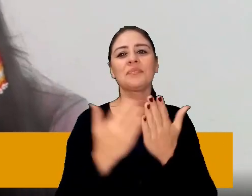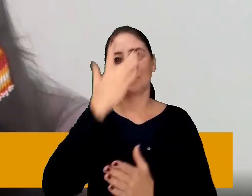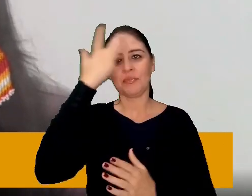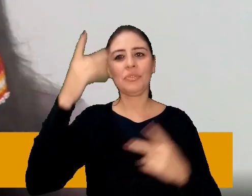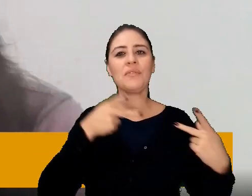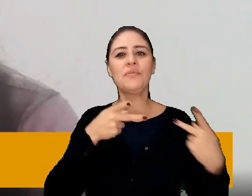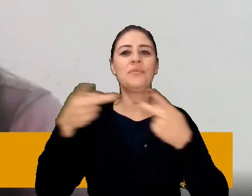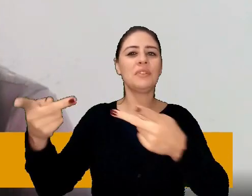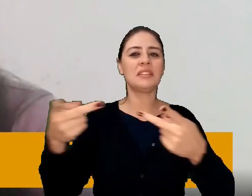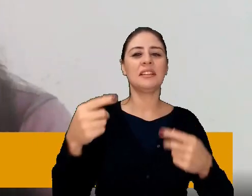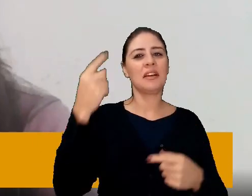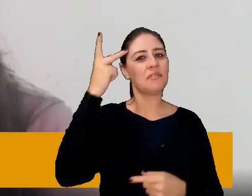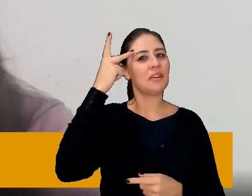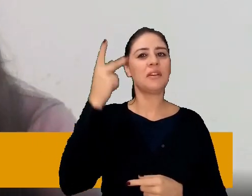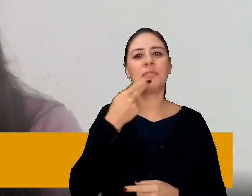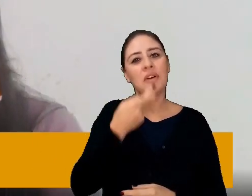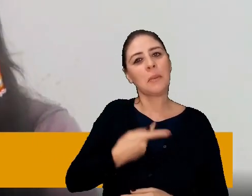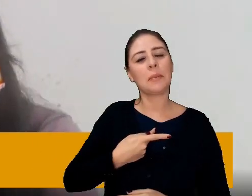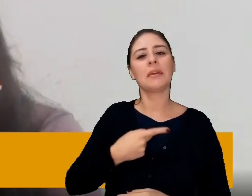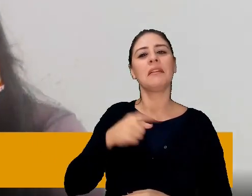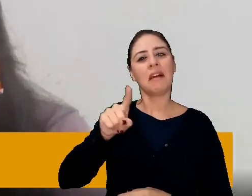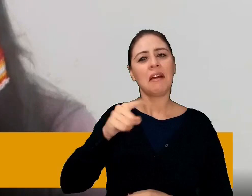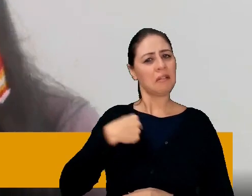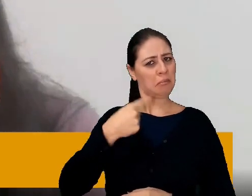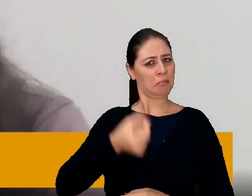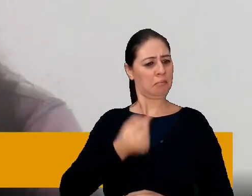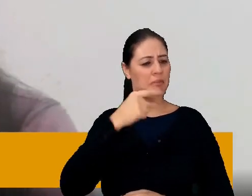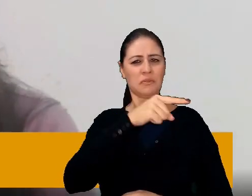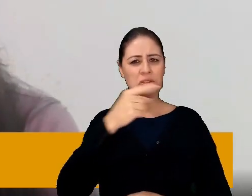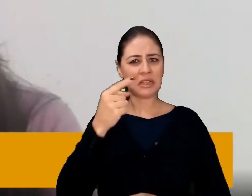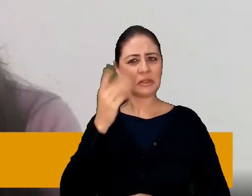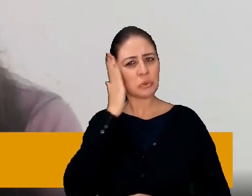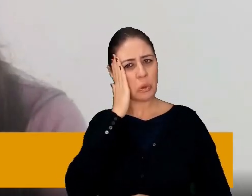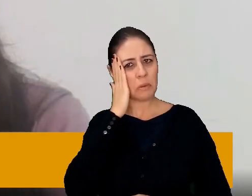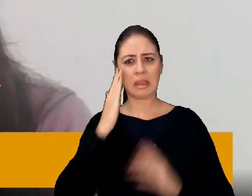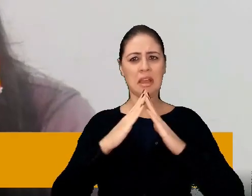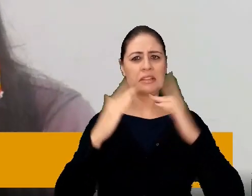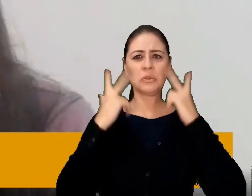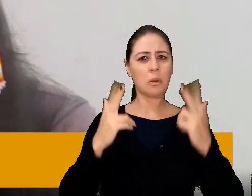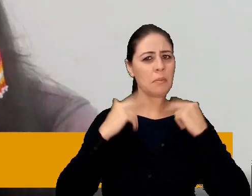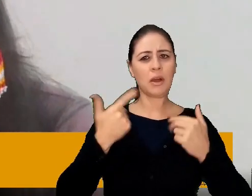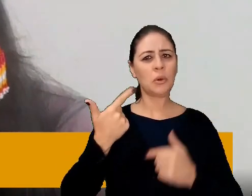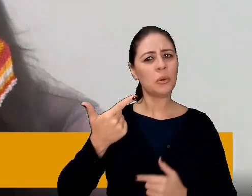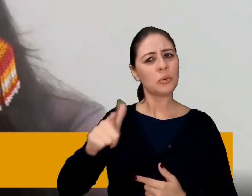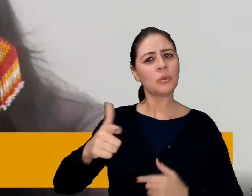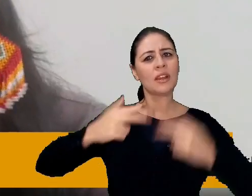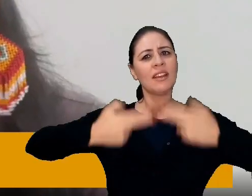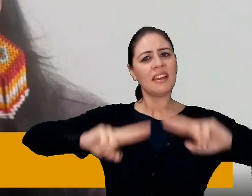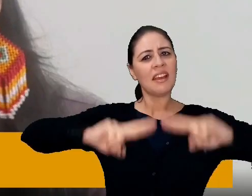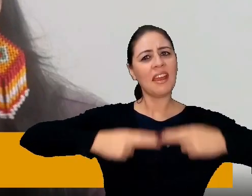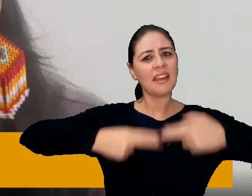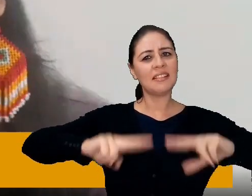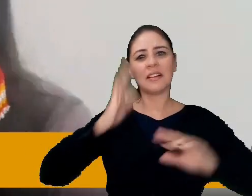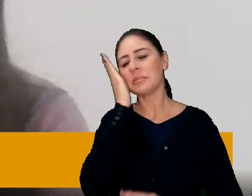que eu ia chegar aqui e encontrar um monte de rede, eu não sabia que vocês moravam em casa normal. Aí como assim, casa